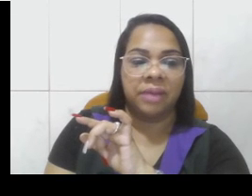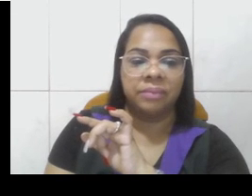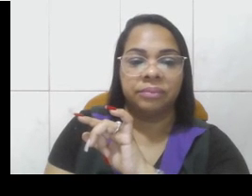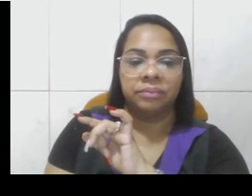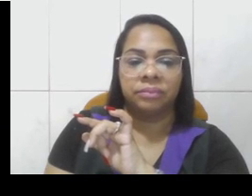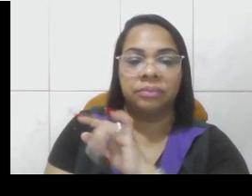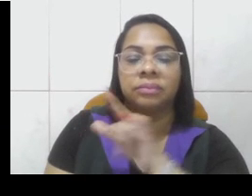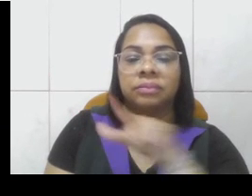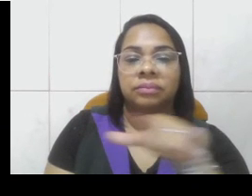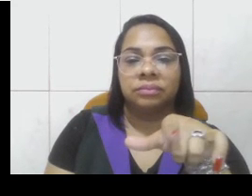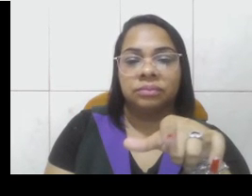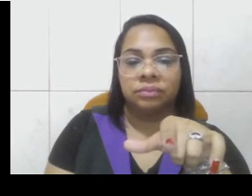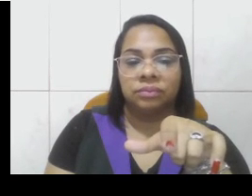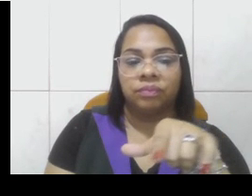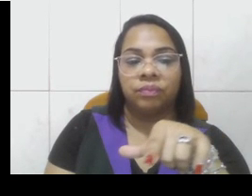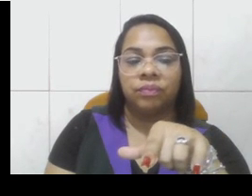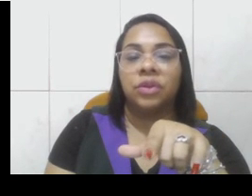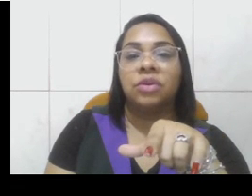lá.